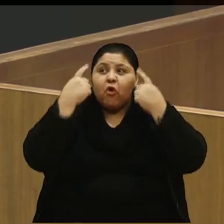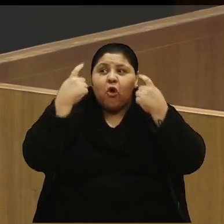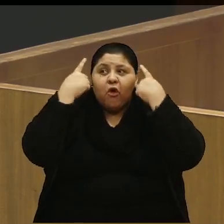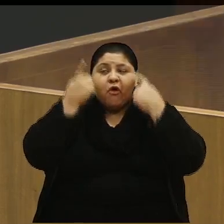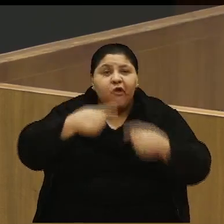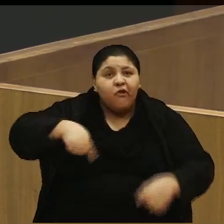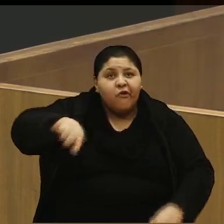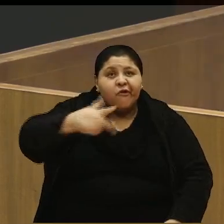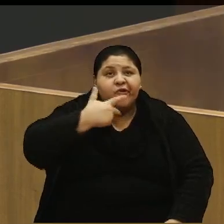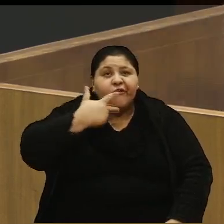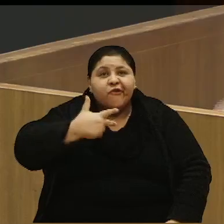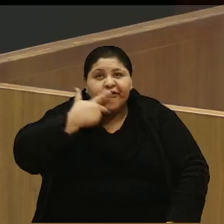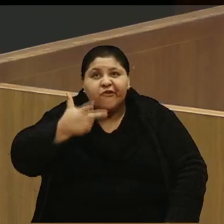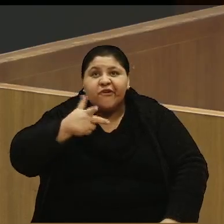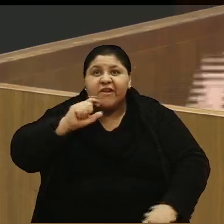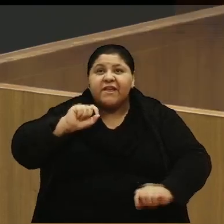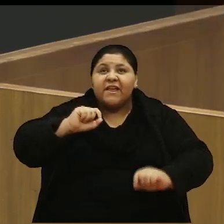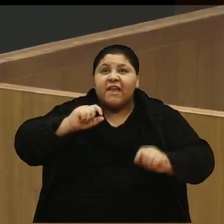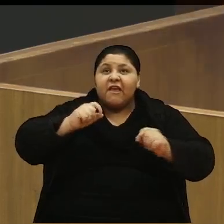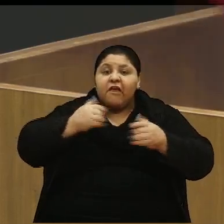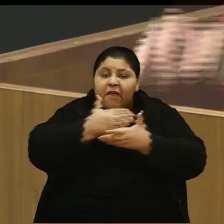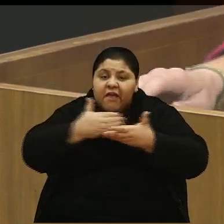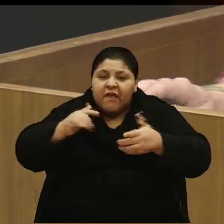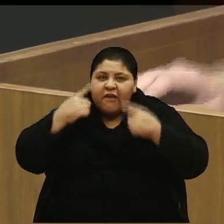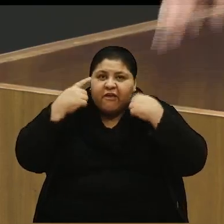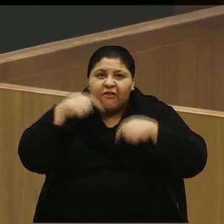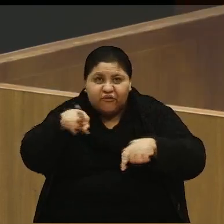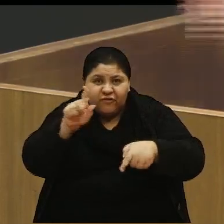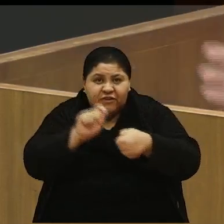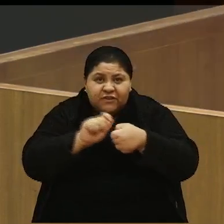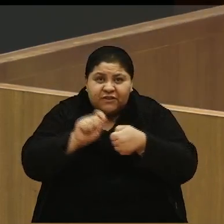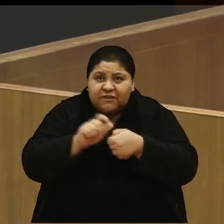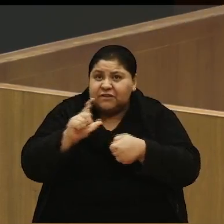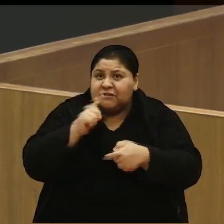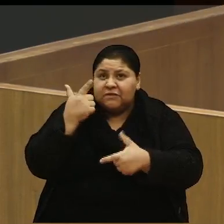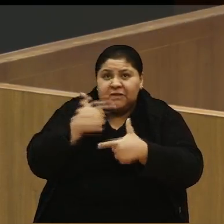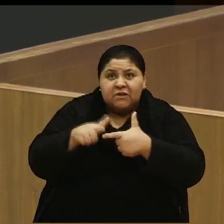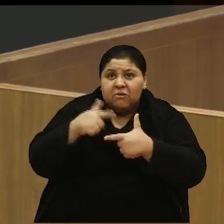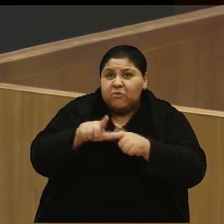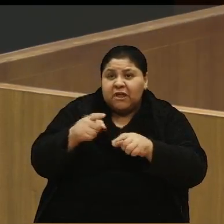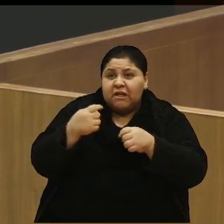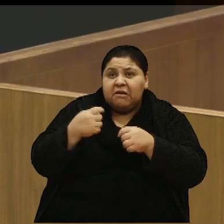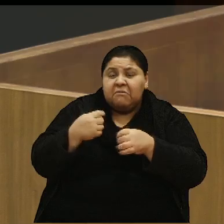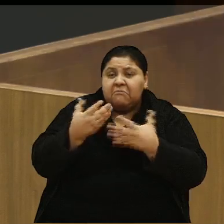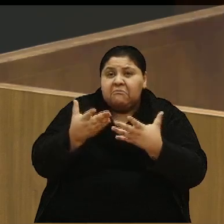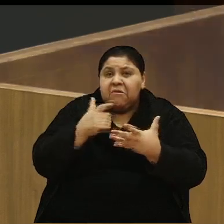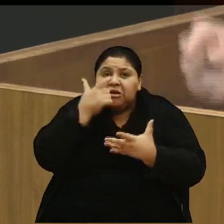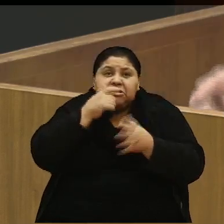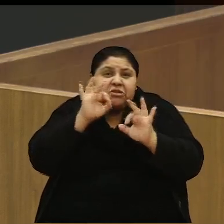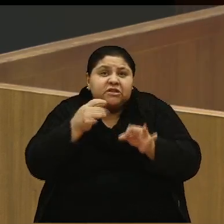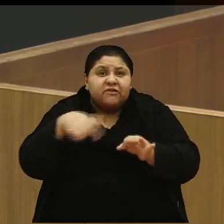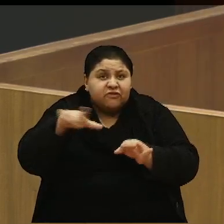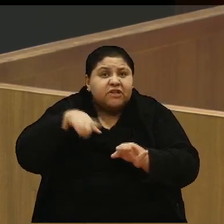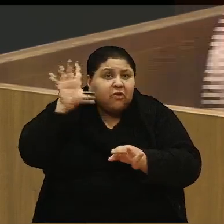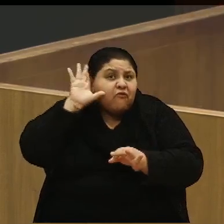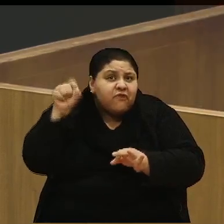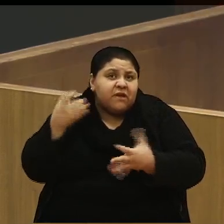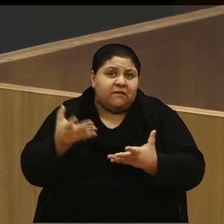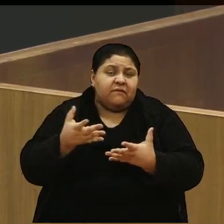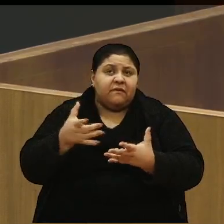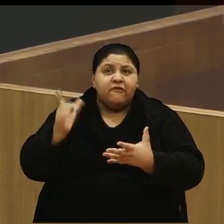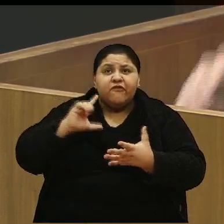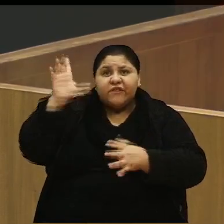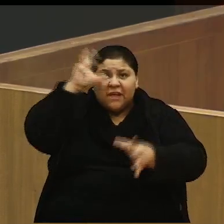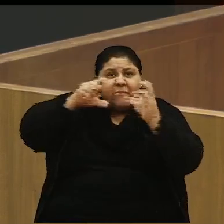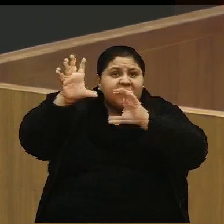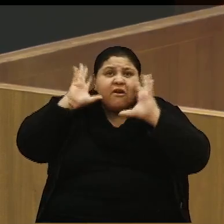estamos falando sobre quem combate a violência. Se vocês não fazem isso, não tem por que não se ofender. E aí vão ter que ouvir. Vão ter que aprender a